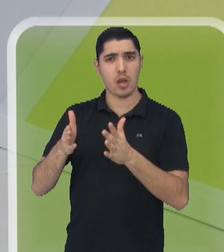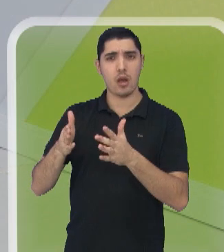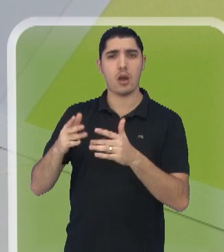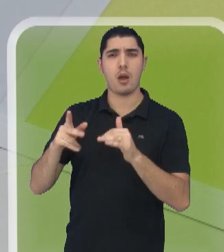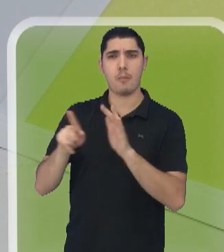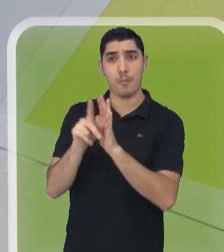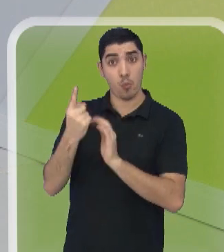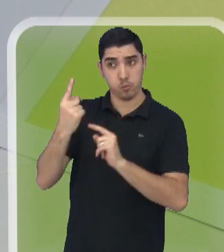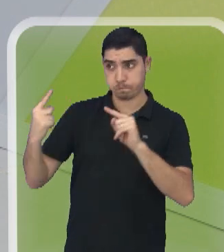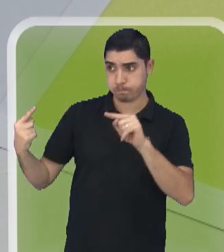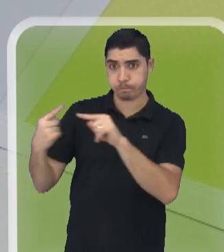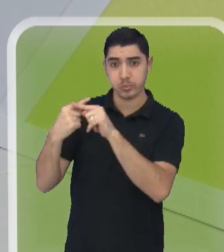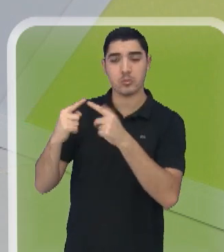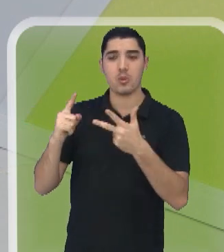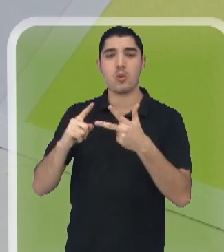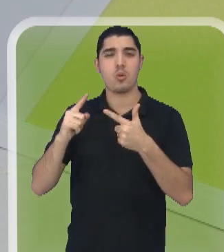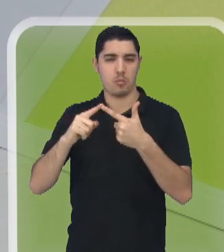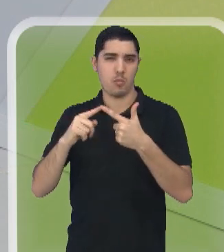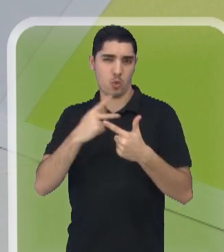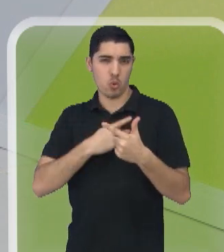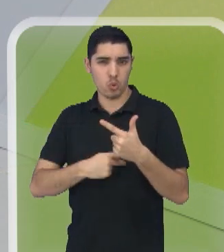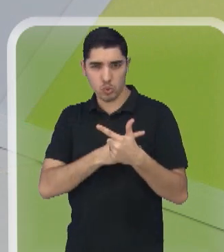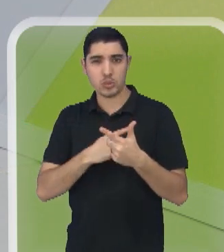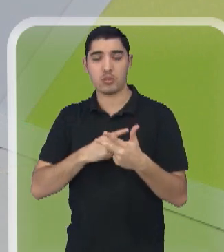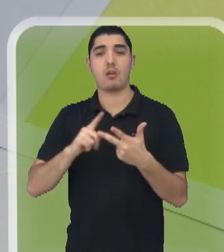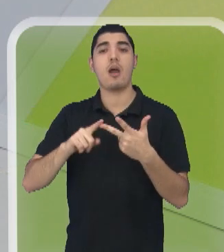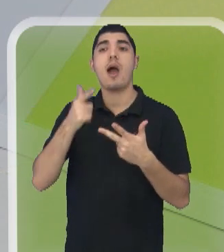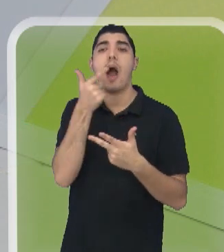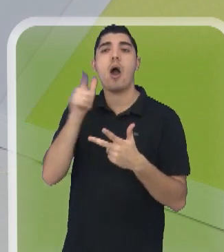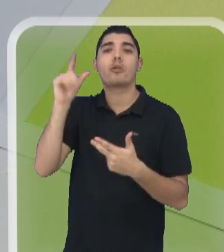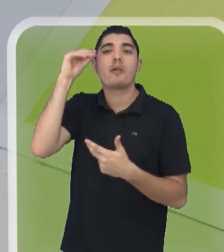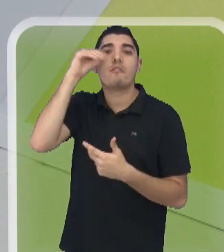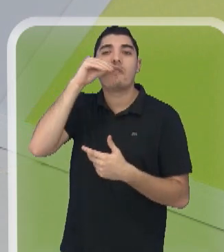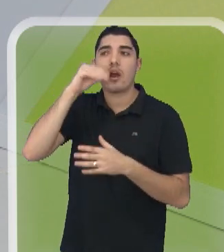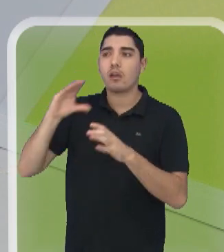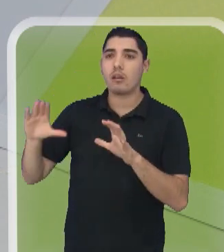Fez um jogo bom contra a equipe do Cruzeiro. Aí chega com times menores, acaba